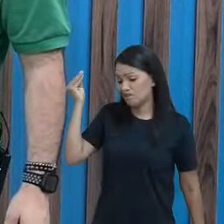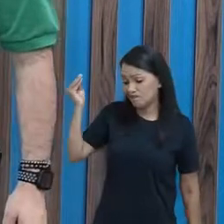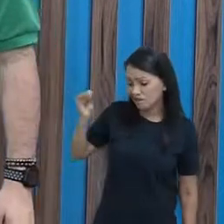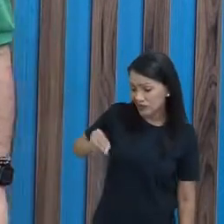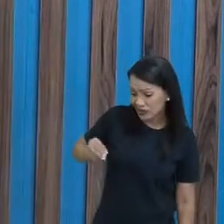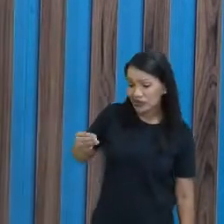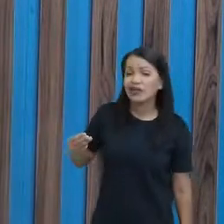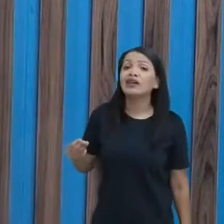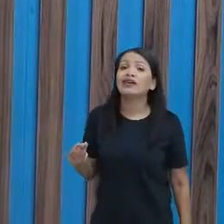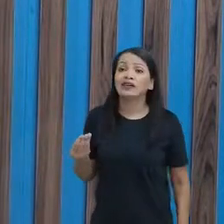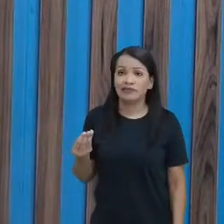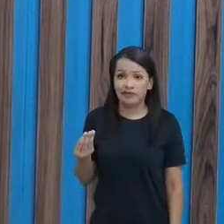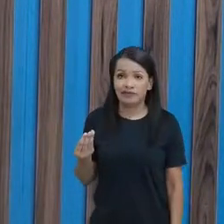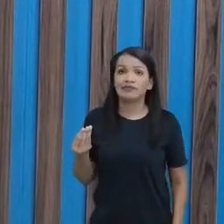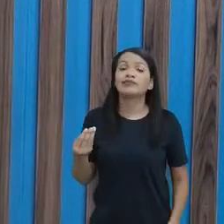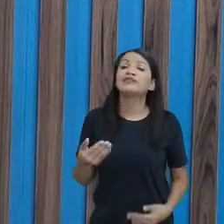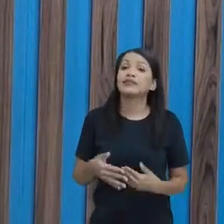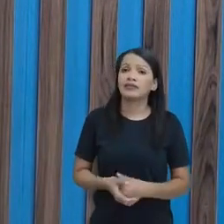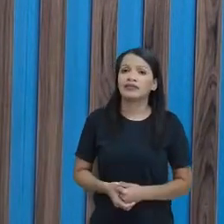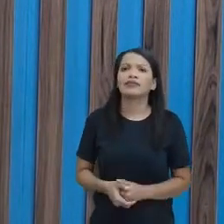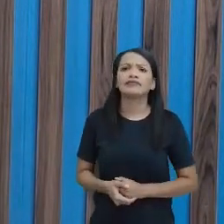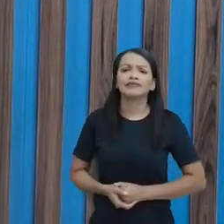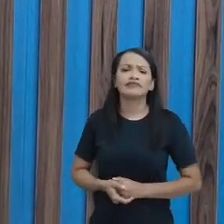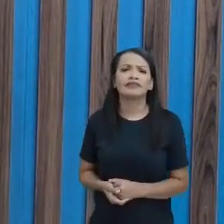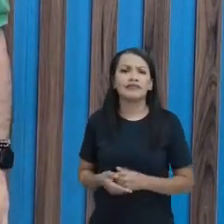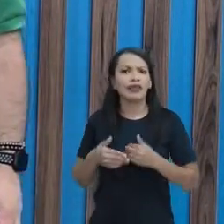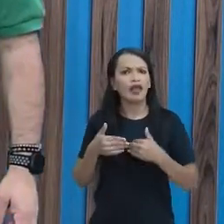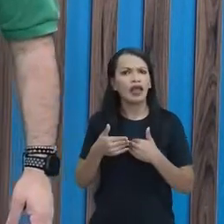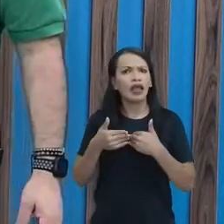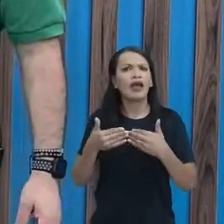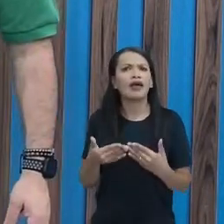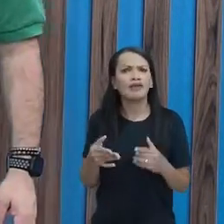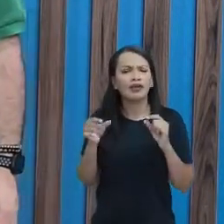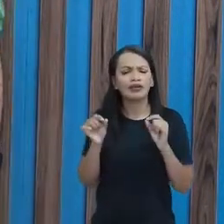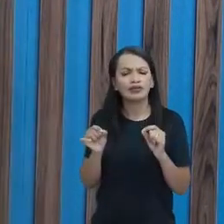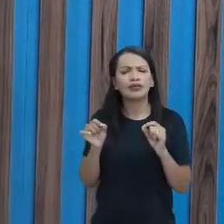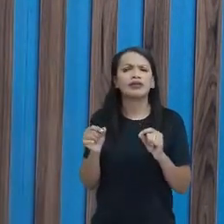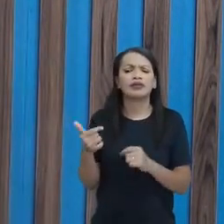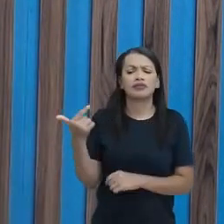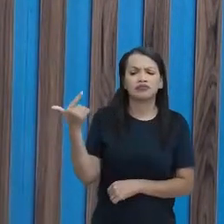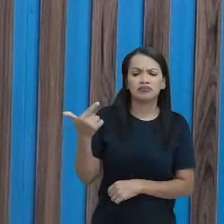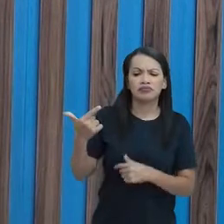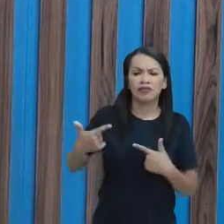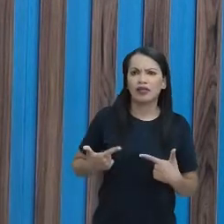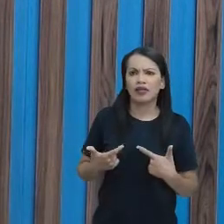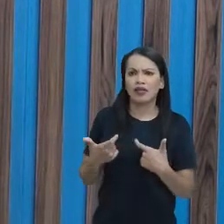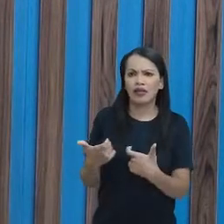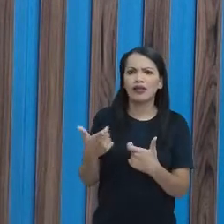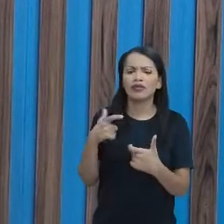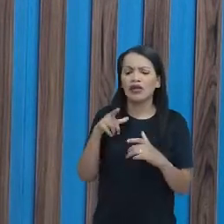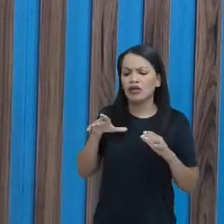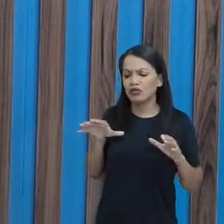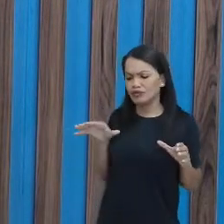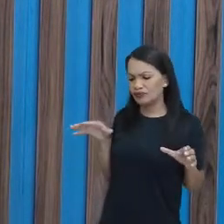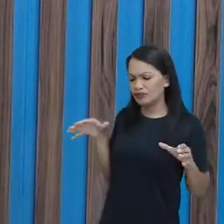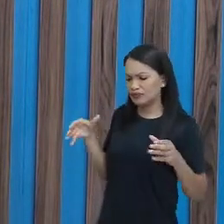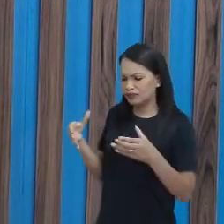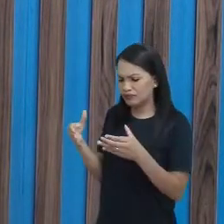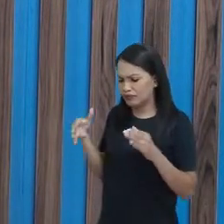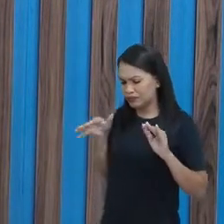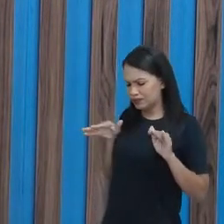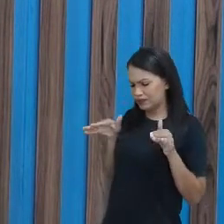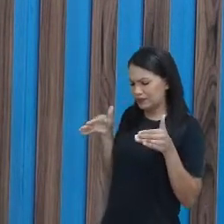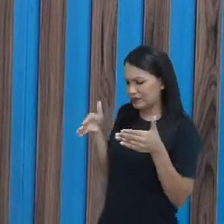novo fronte na Segunda Guerra, né? Que foi a Frente Oriental, onde foram concentradas mais forças do que em qualquer